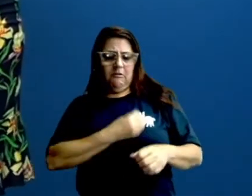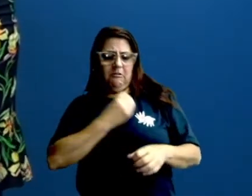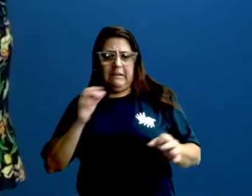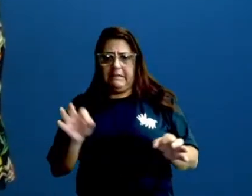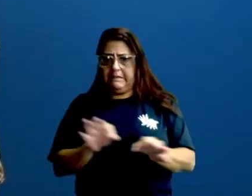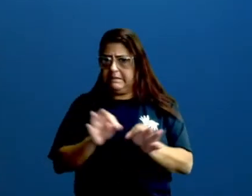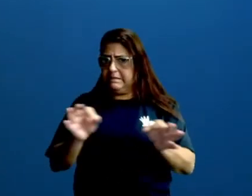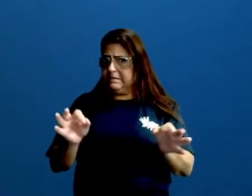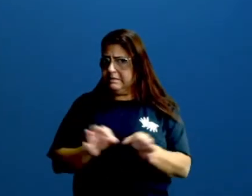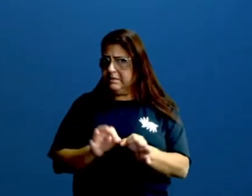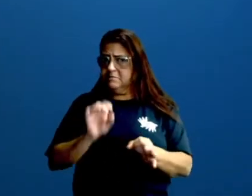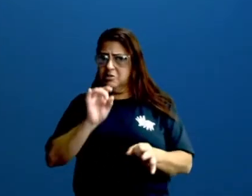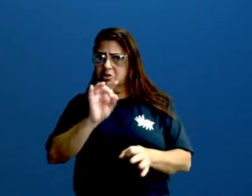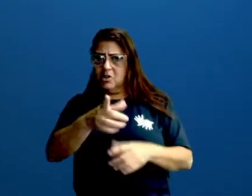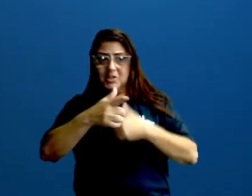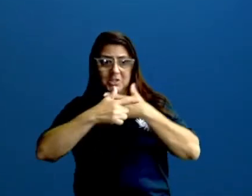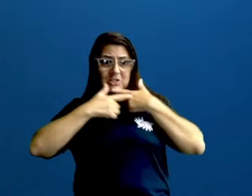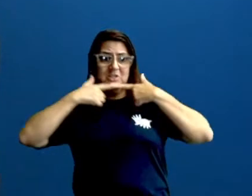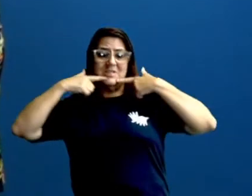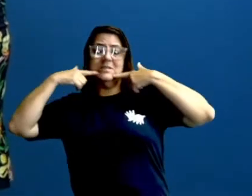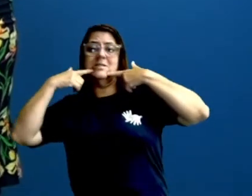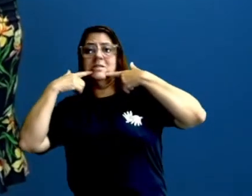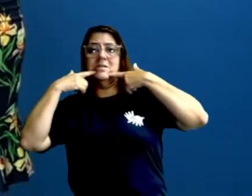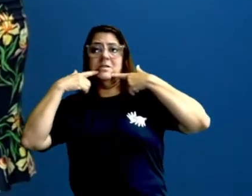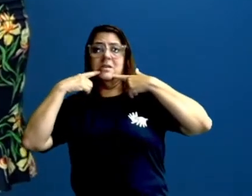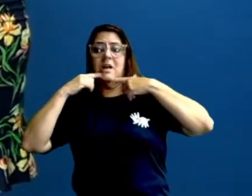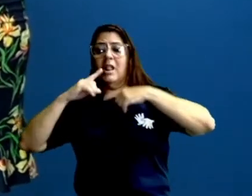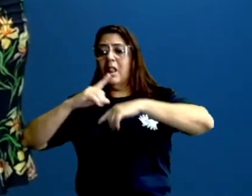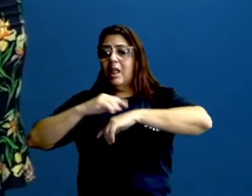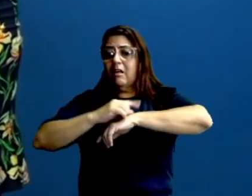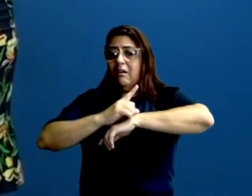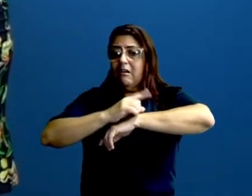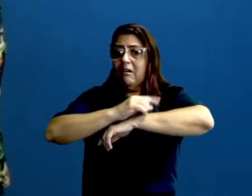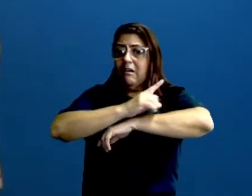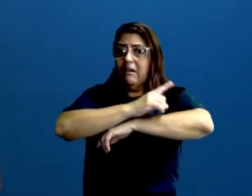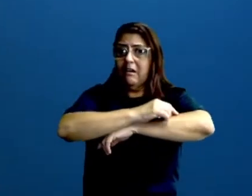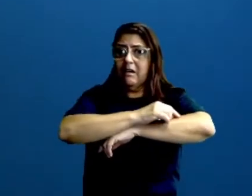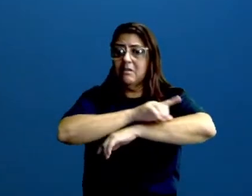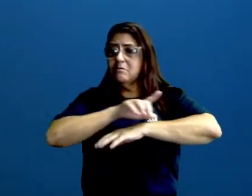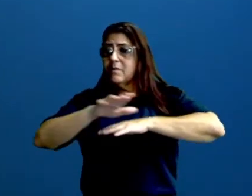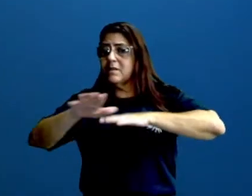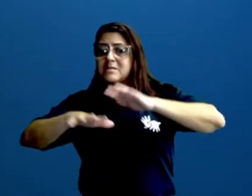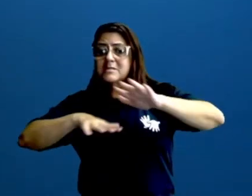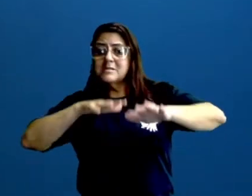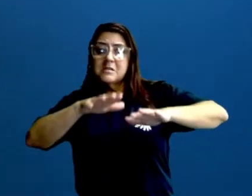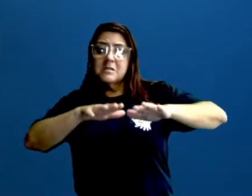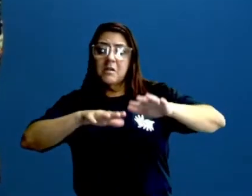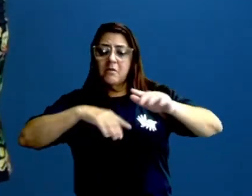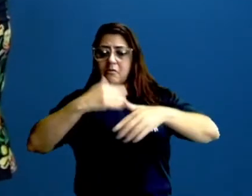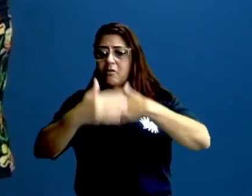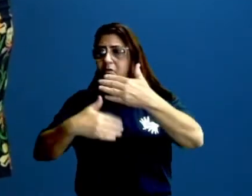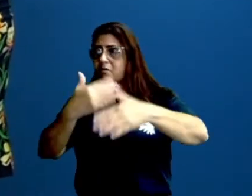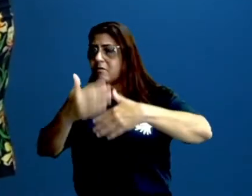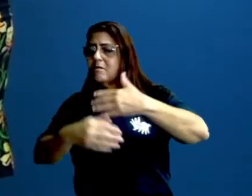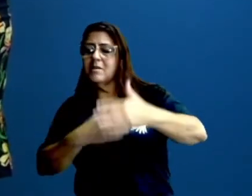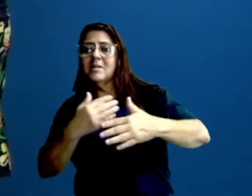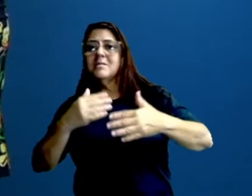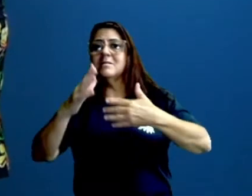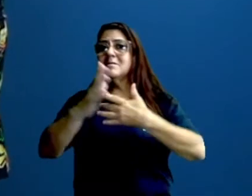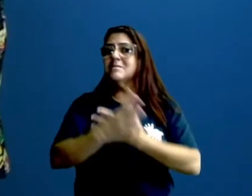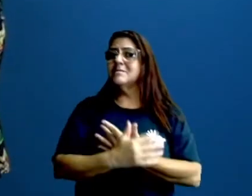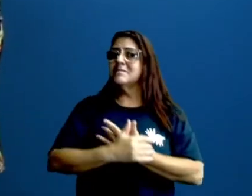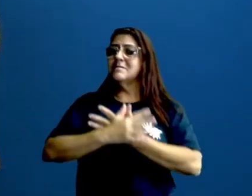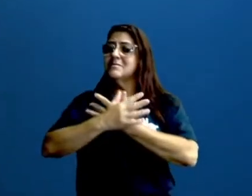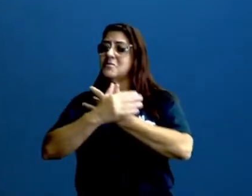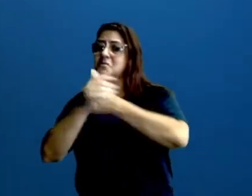simples, viver não é só sorrir. A lagarta que rasteja, rasteja para evoluir, se transforma em